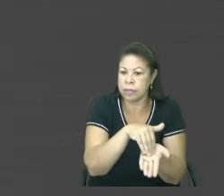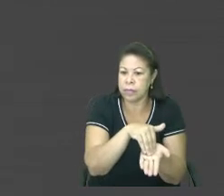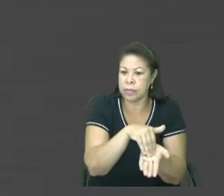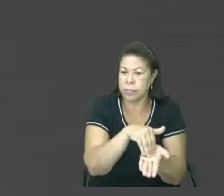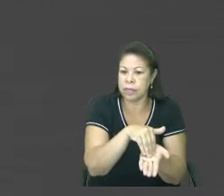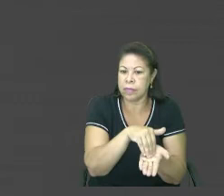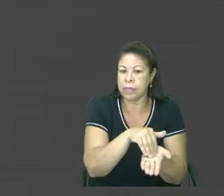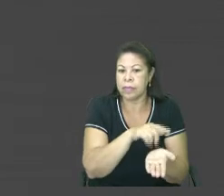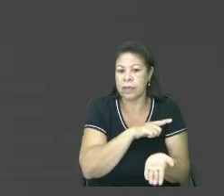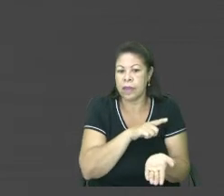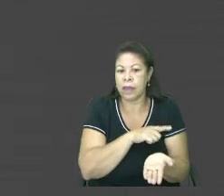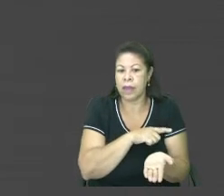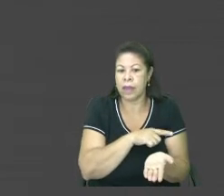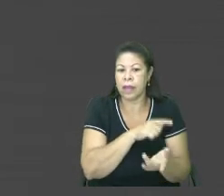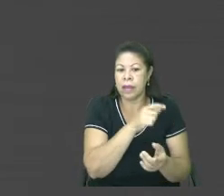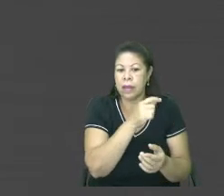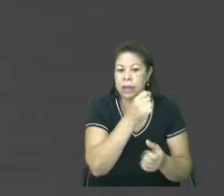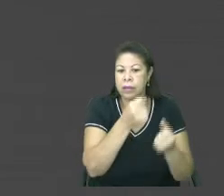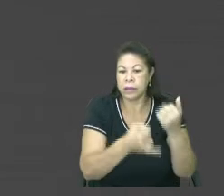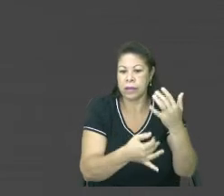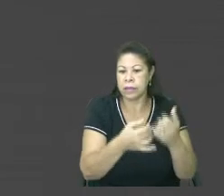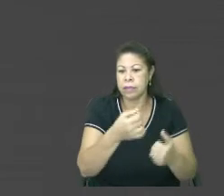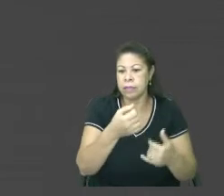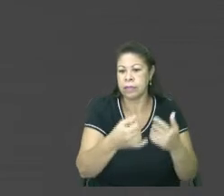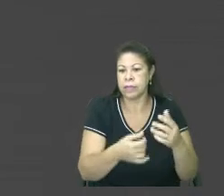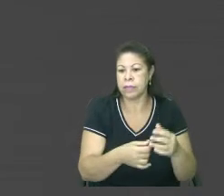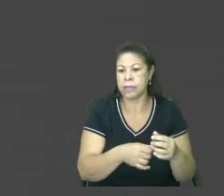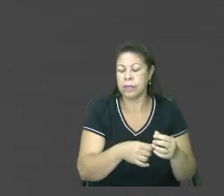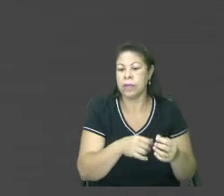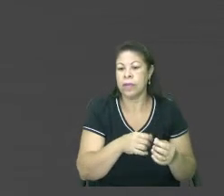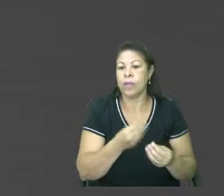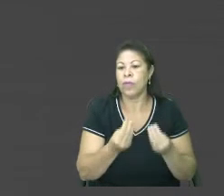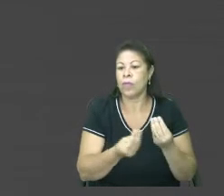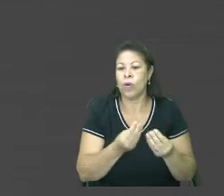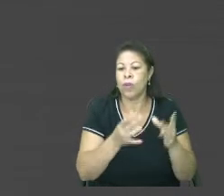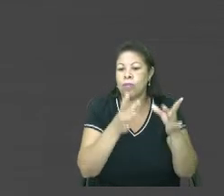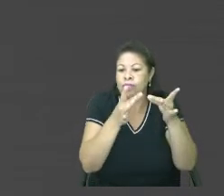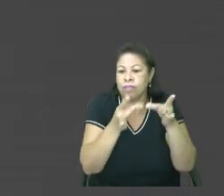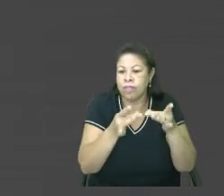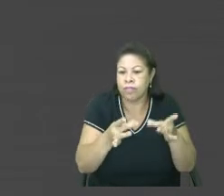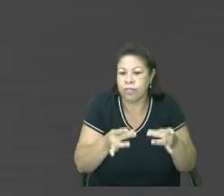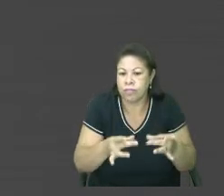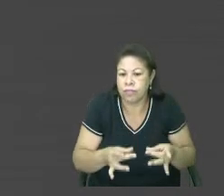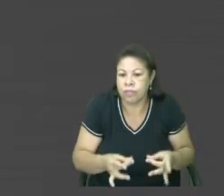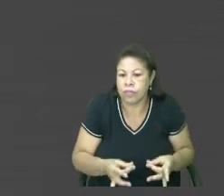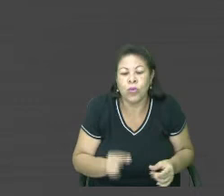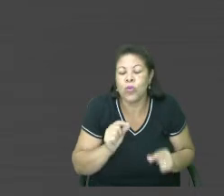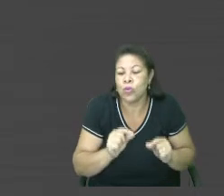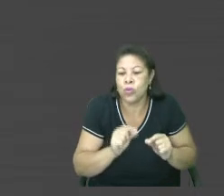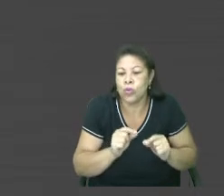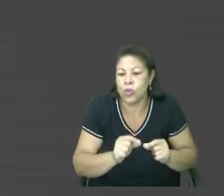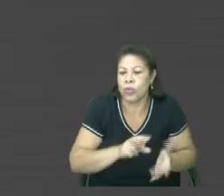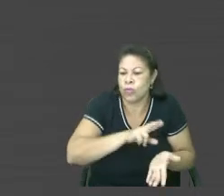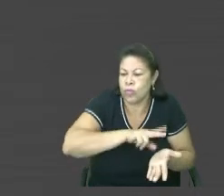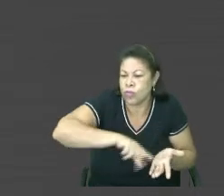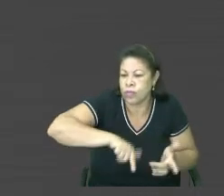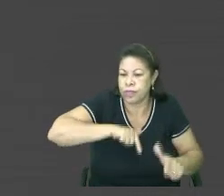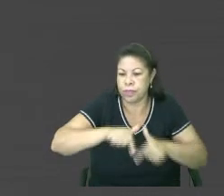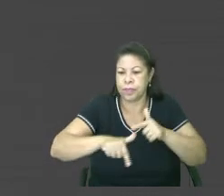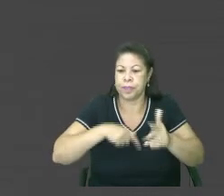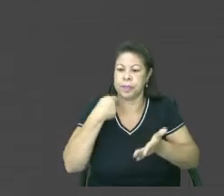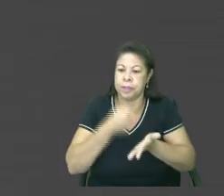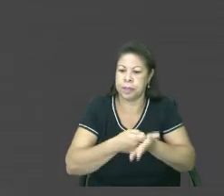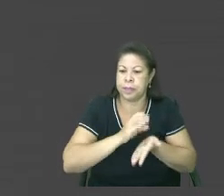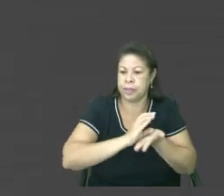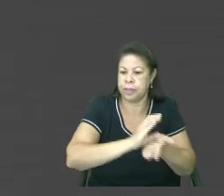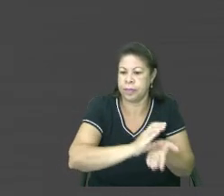umas notas explicativas, né, notas explicativas com detalhamento do que são os outros serviços, os materiais de consumo